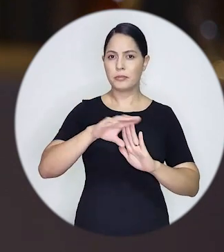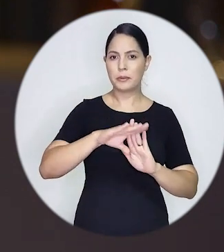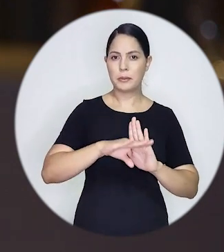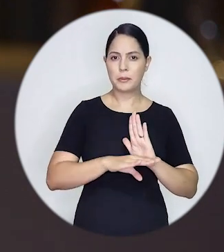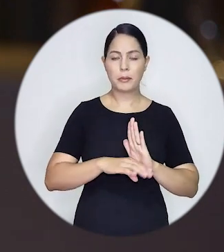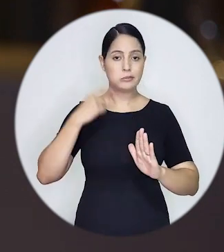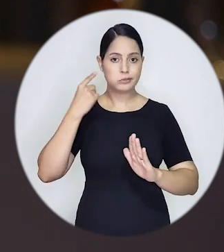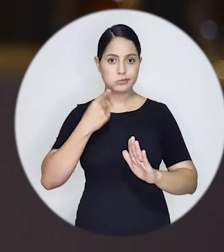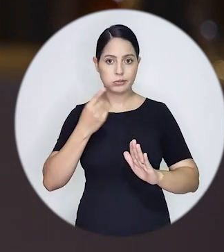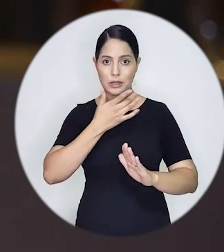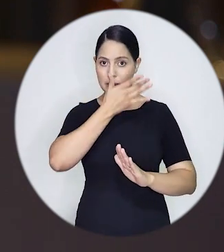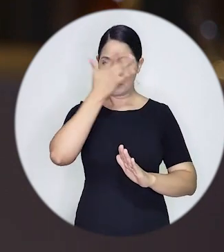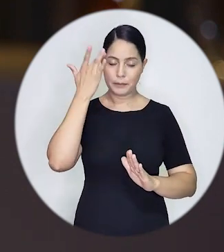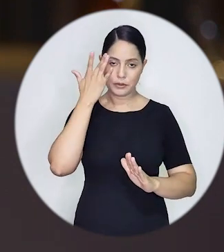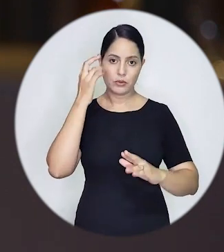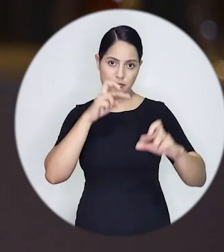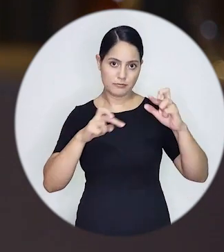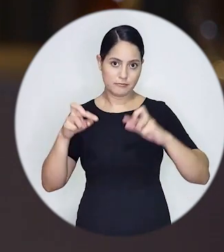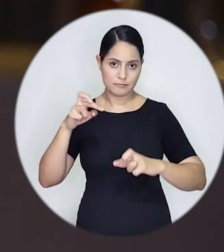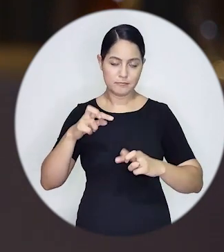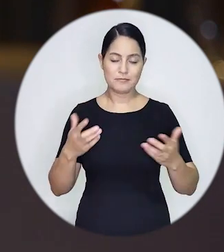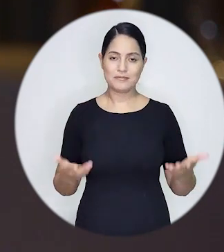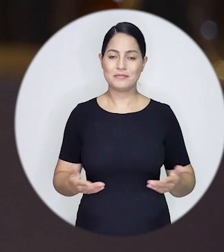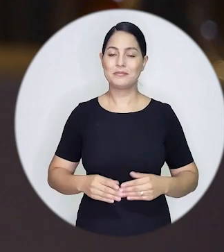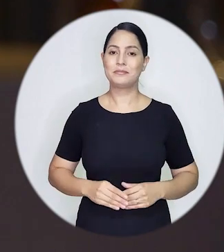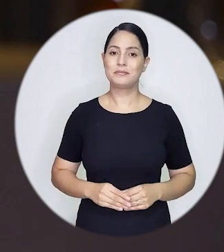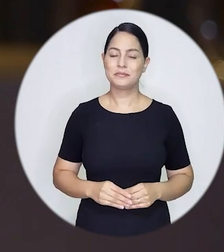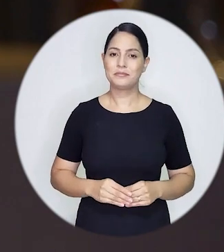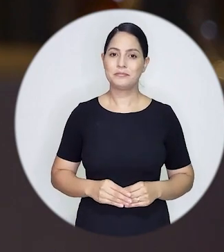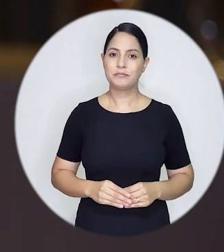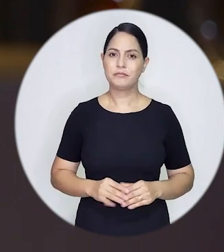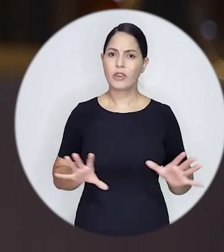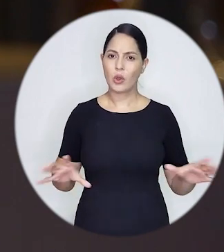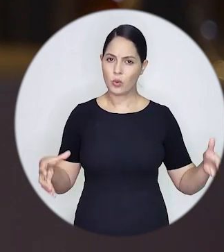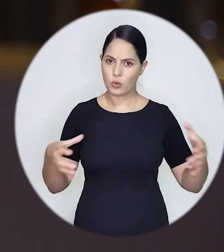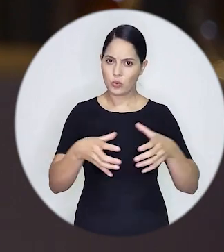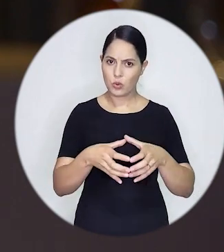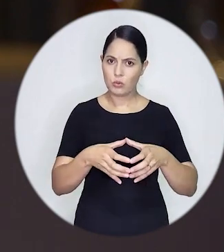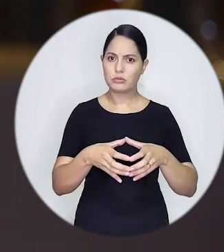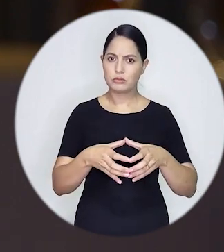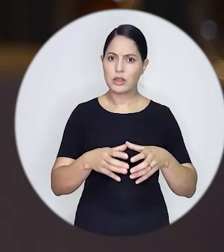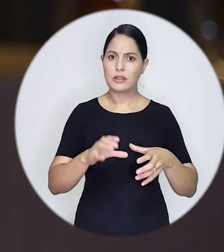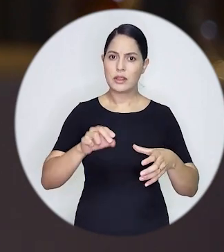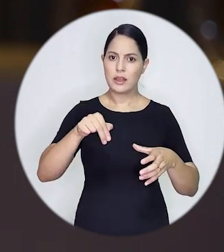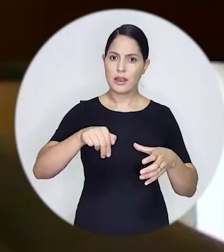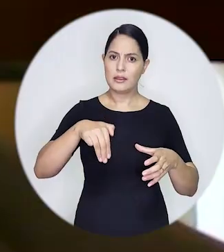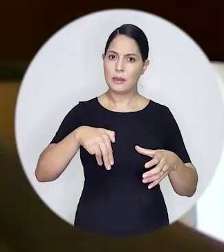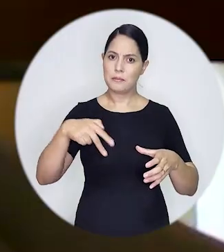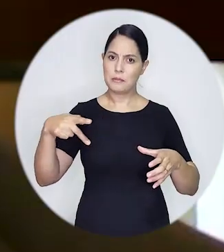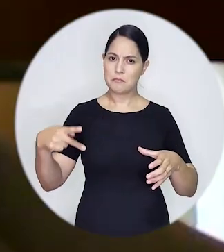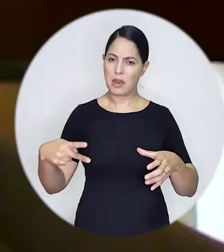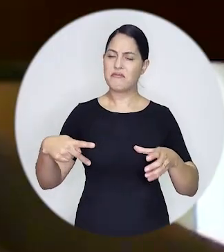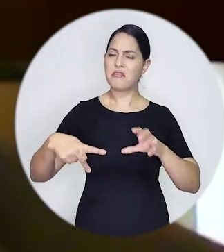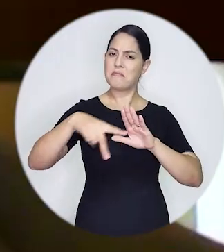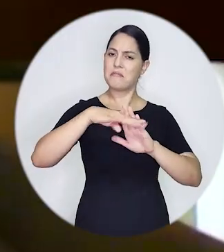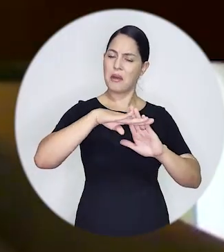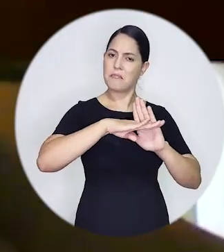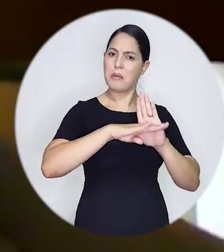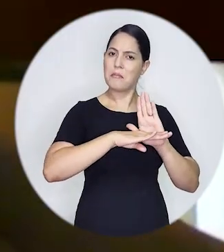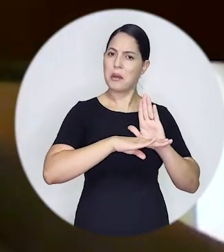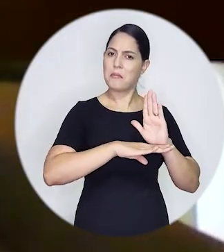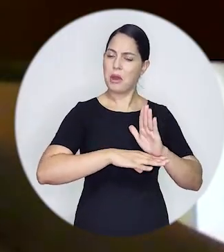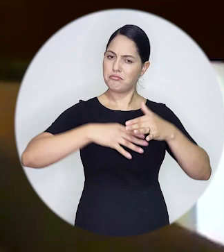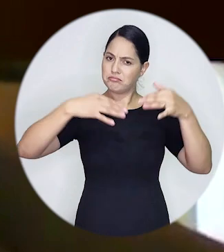a transparência das investigações para advogados e advogadas de investigados. Acompanhe. O colegiado deu